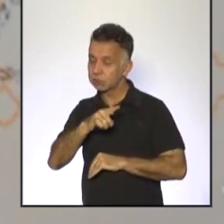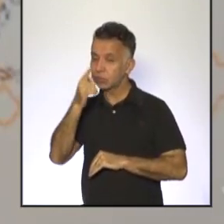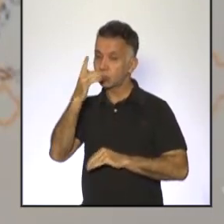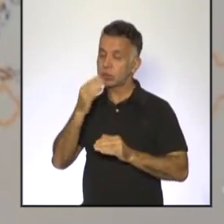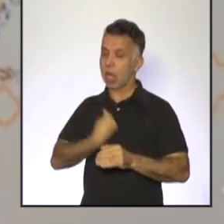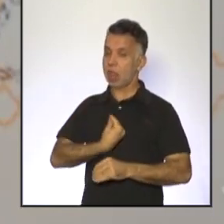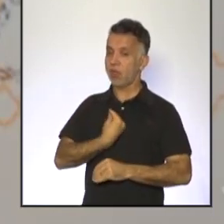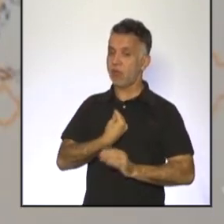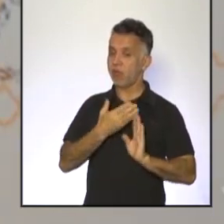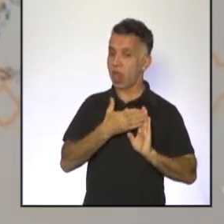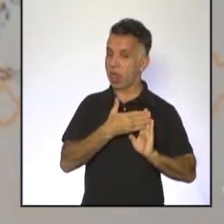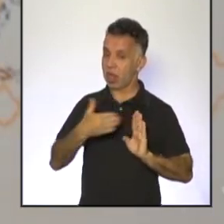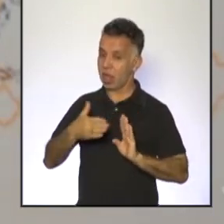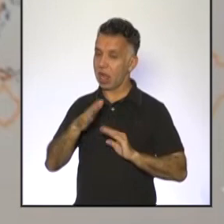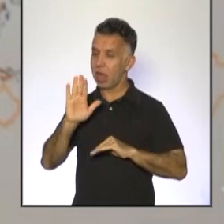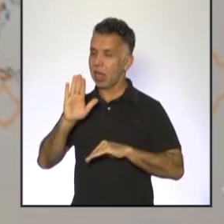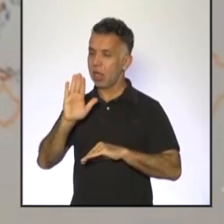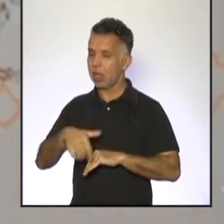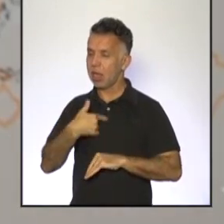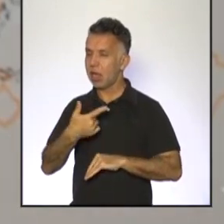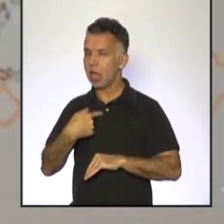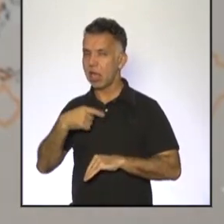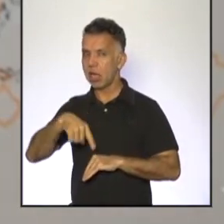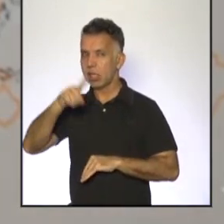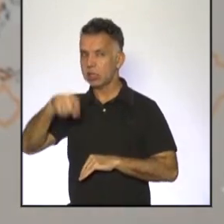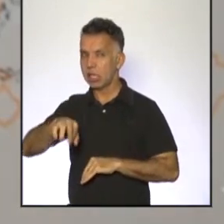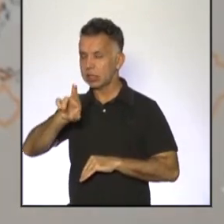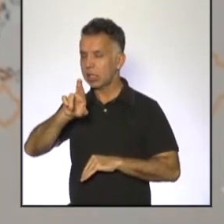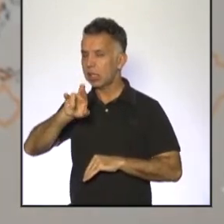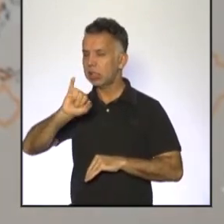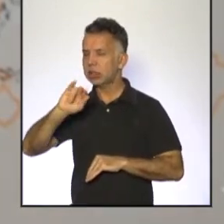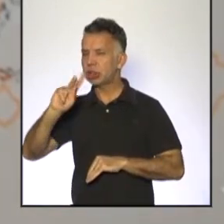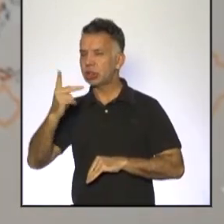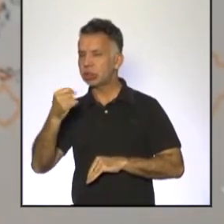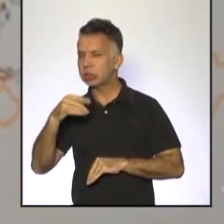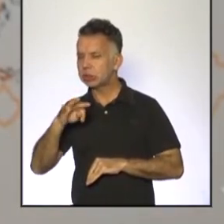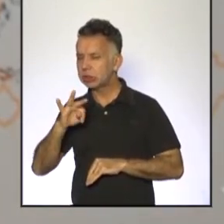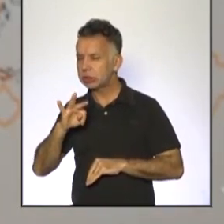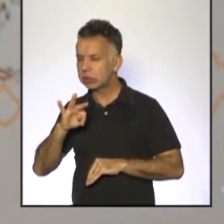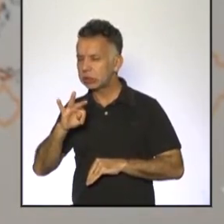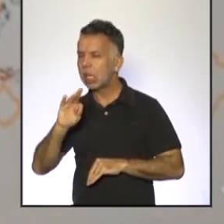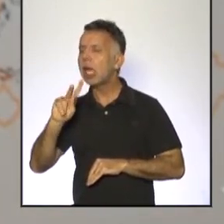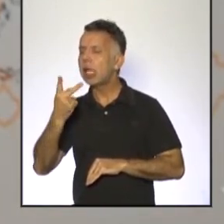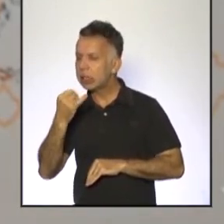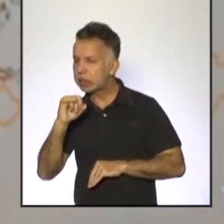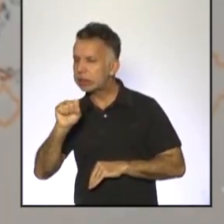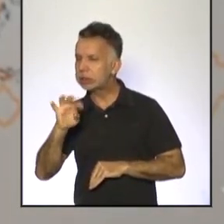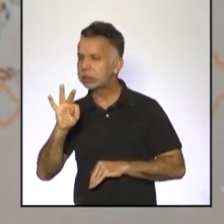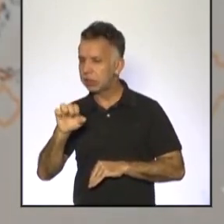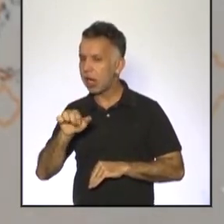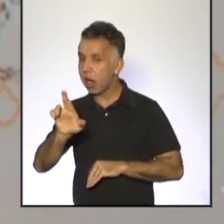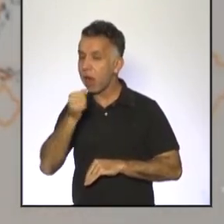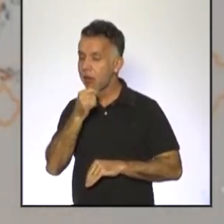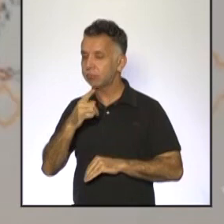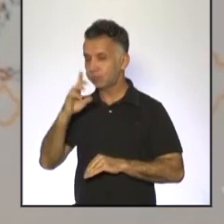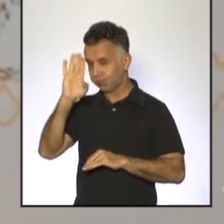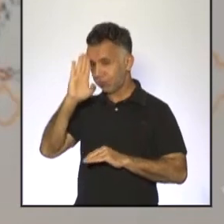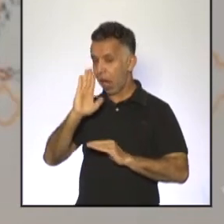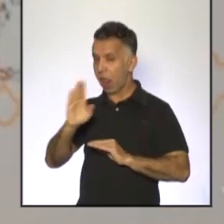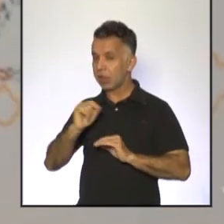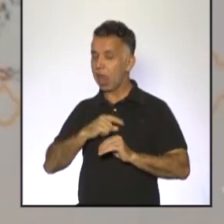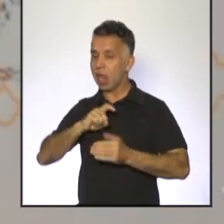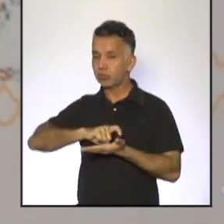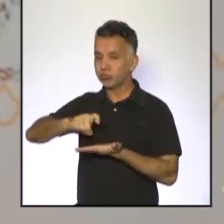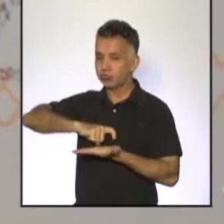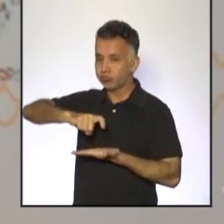vivência. A escala Richter tem bases científicas, ela é pautada no sismógrafo.